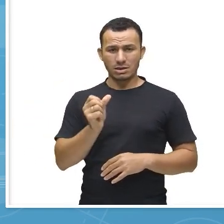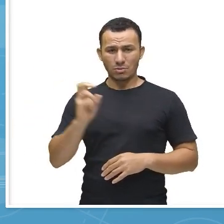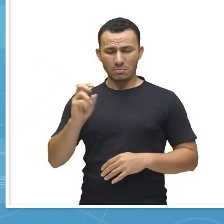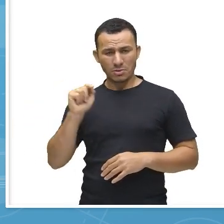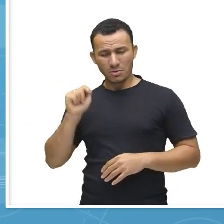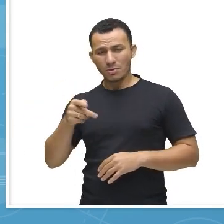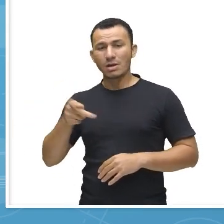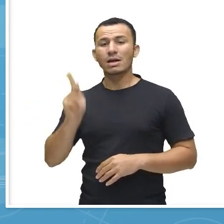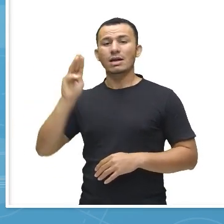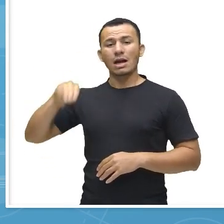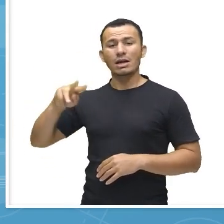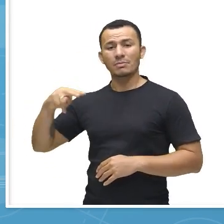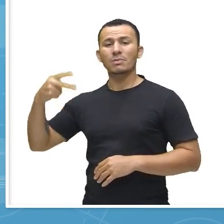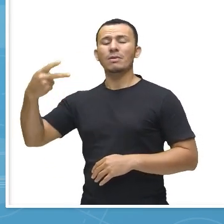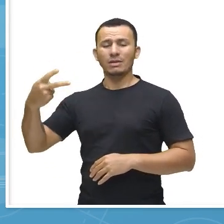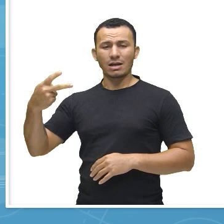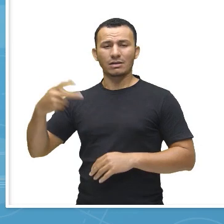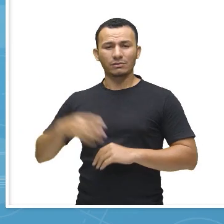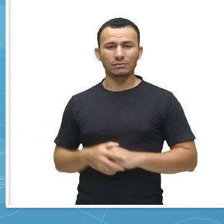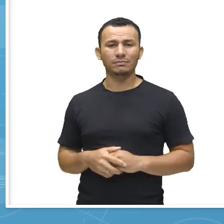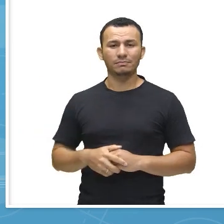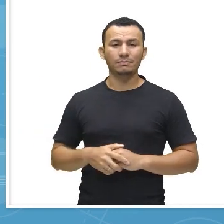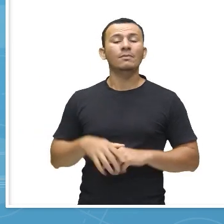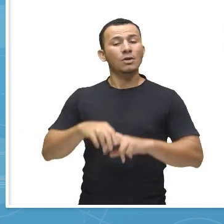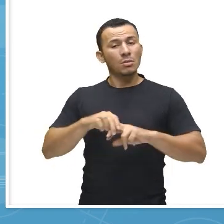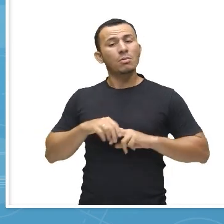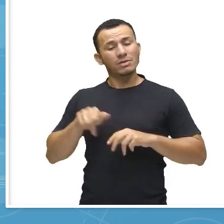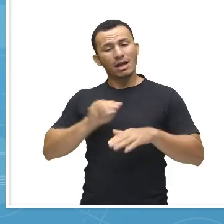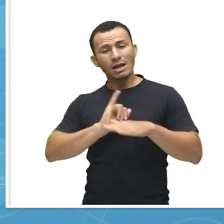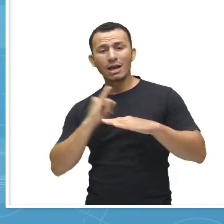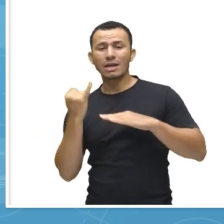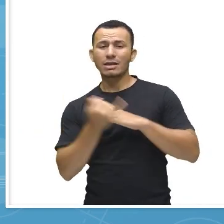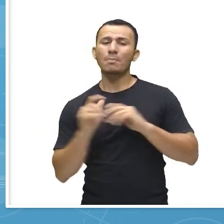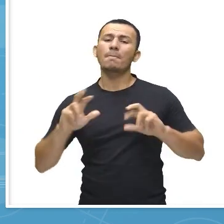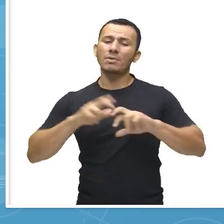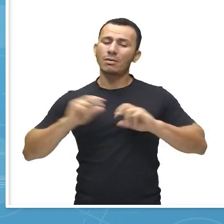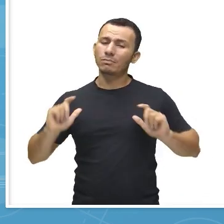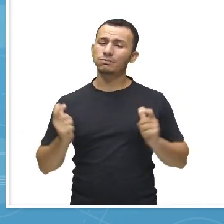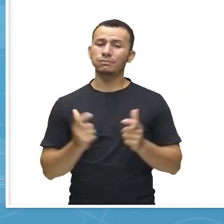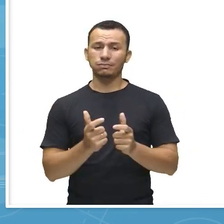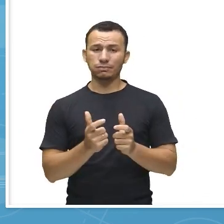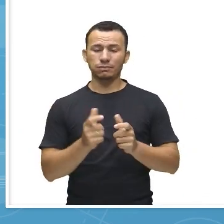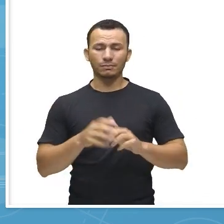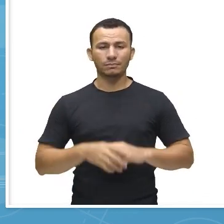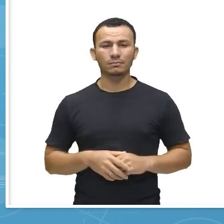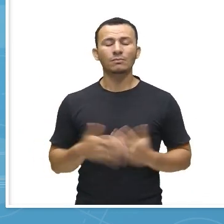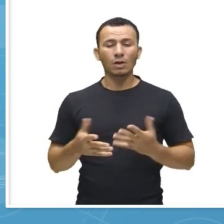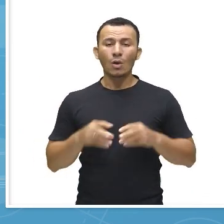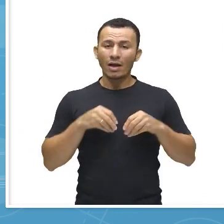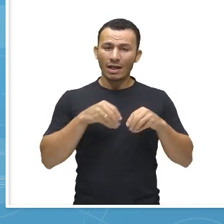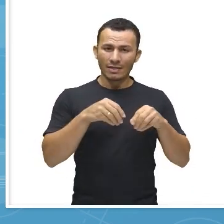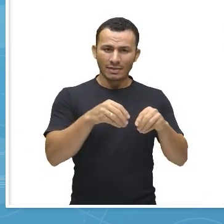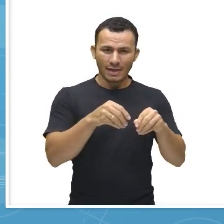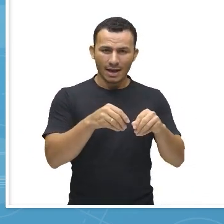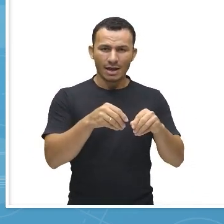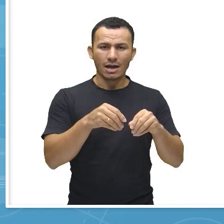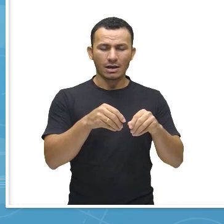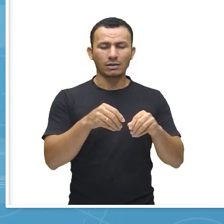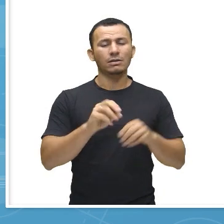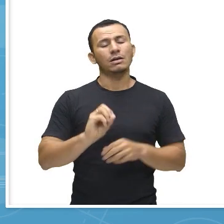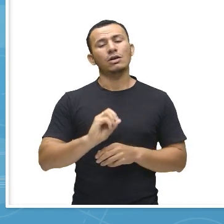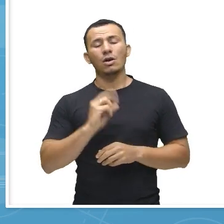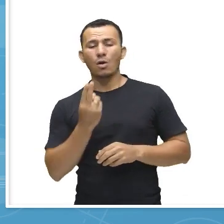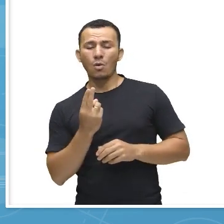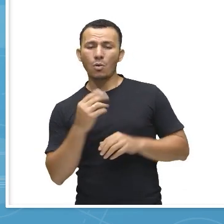2.175.600 quilômetros quadrados. Então, por isso que toda a massa de terra igual ou